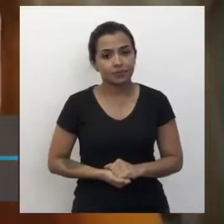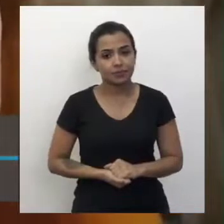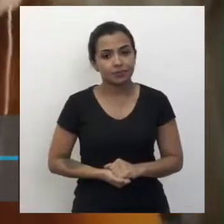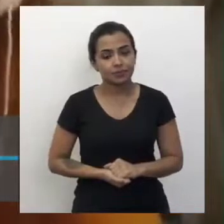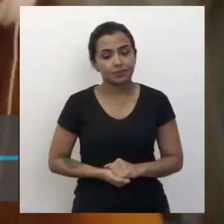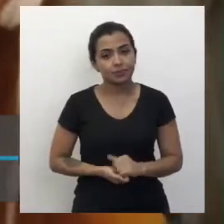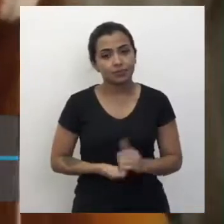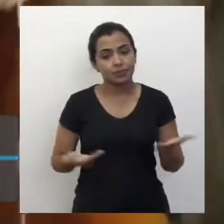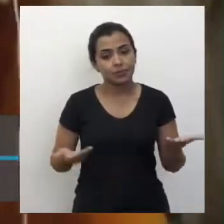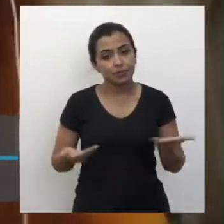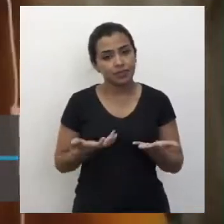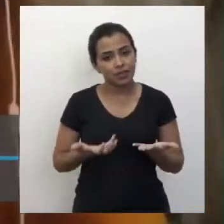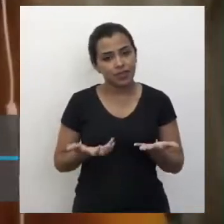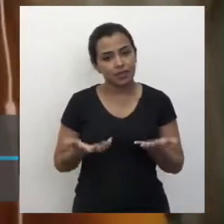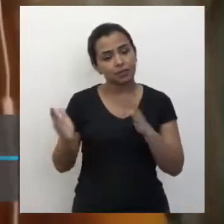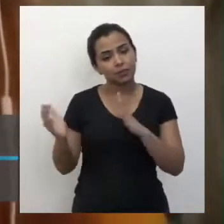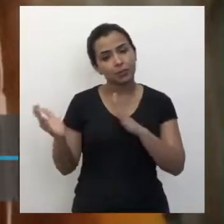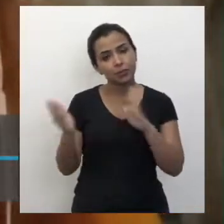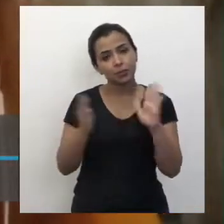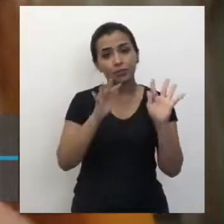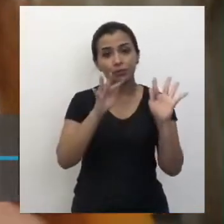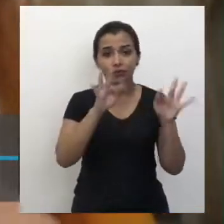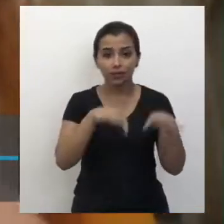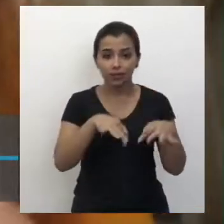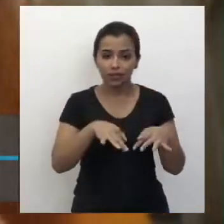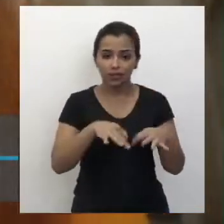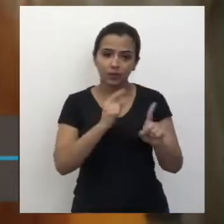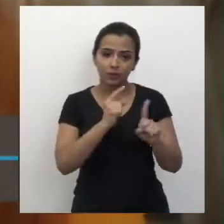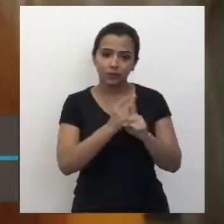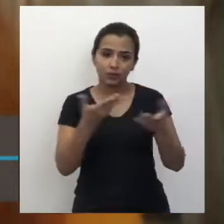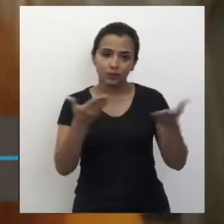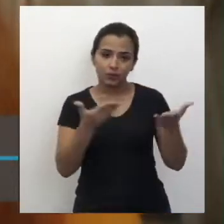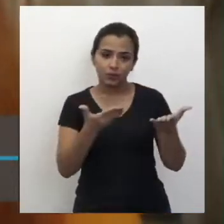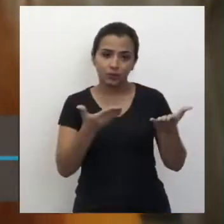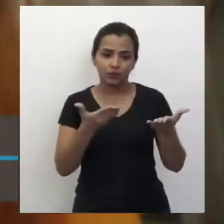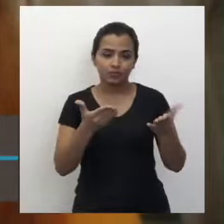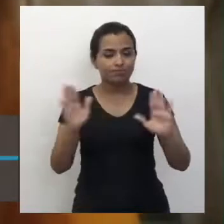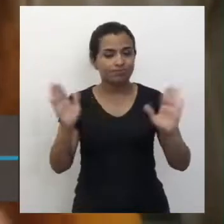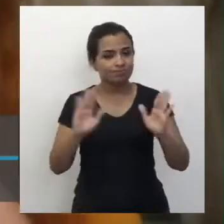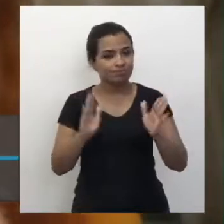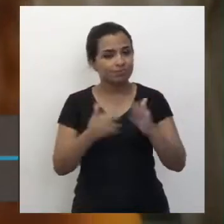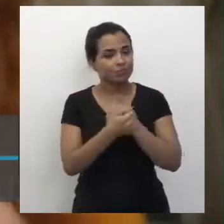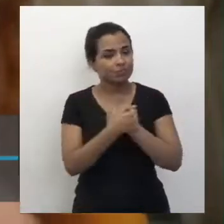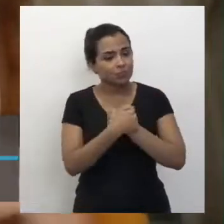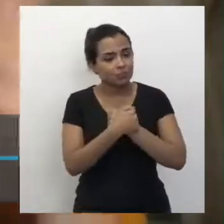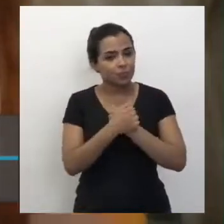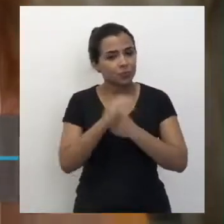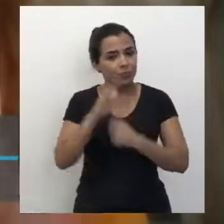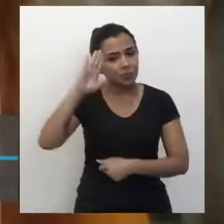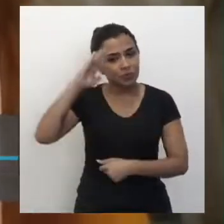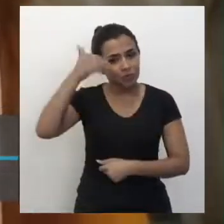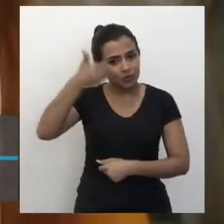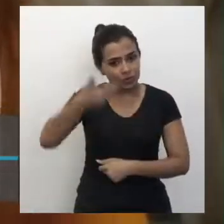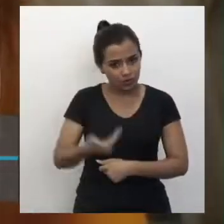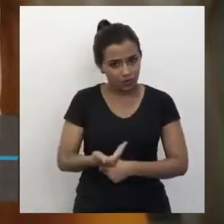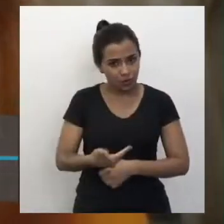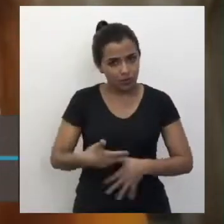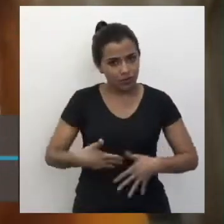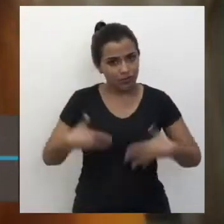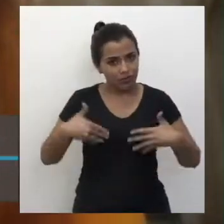de encerrar o nosso encontro de hoje me despedindo com muita honra, com muita gratidão de todos vocês